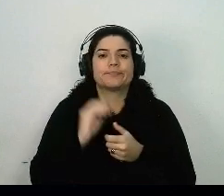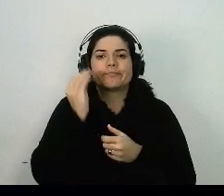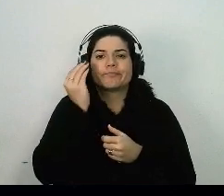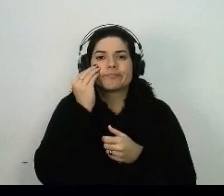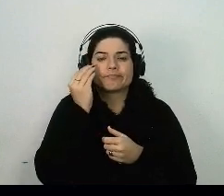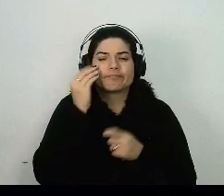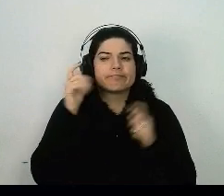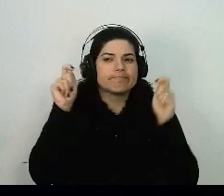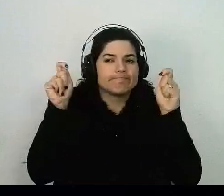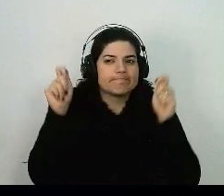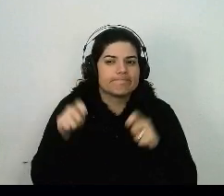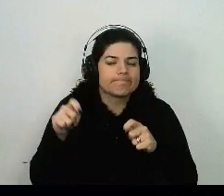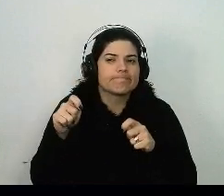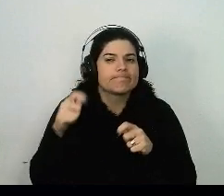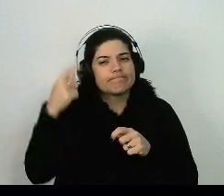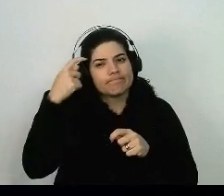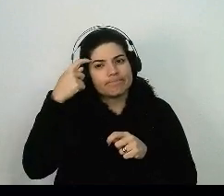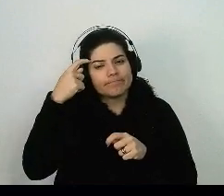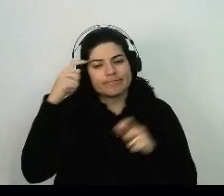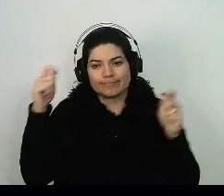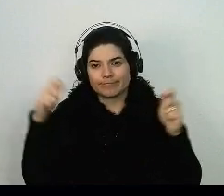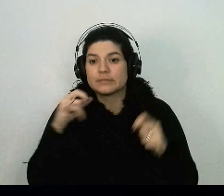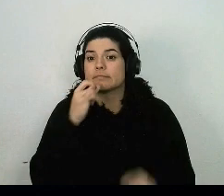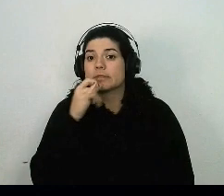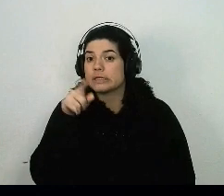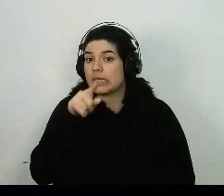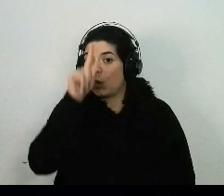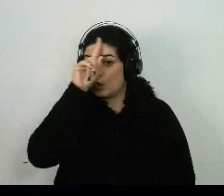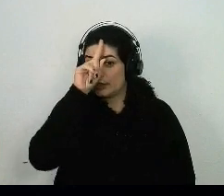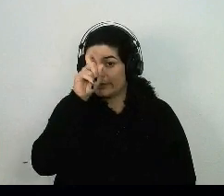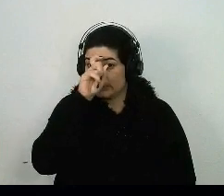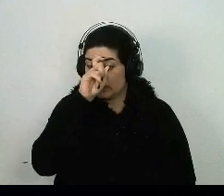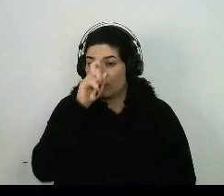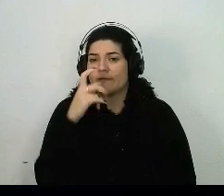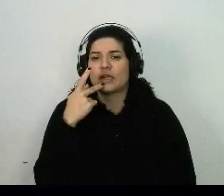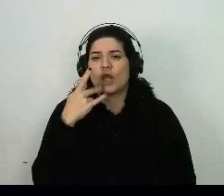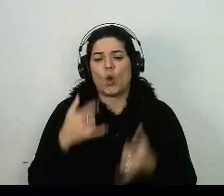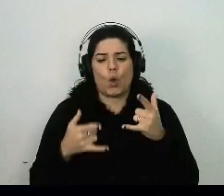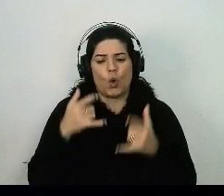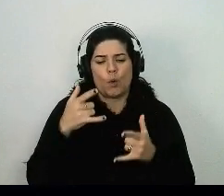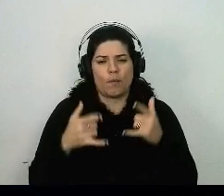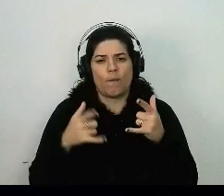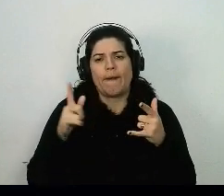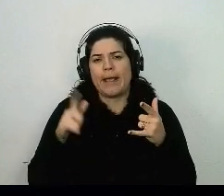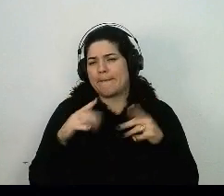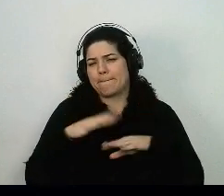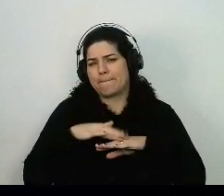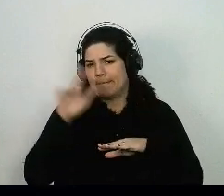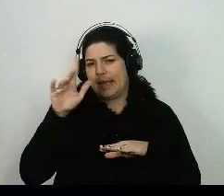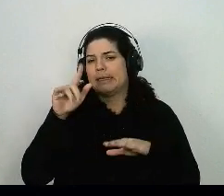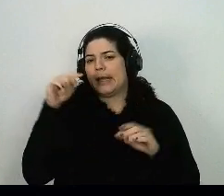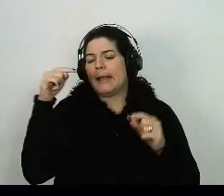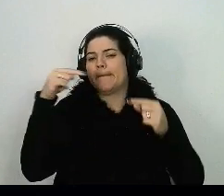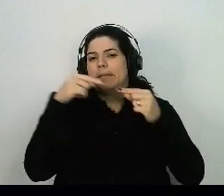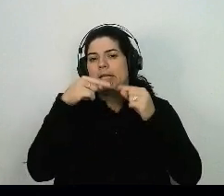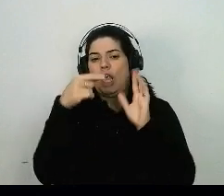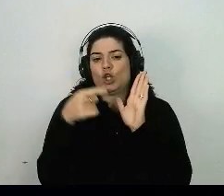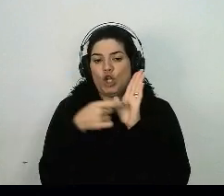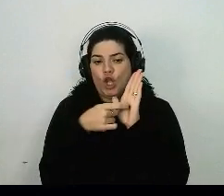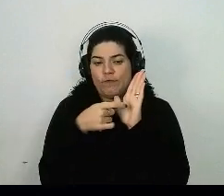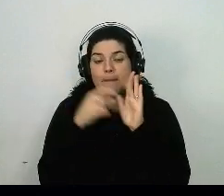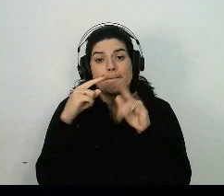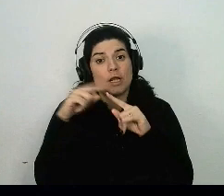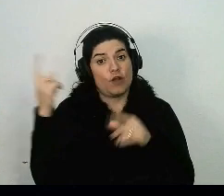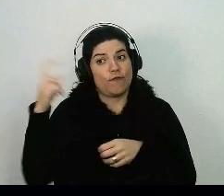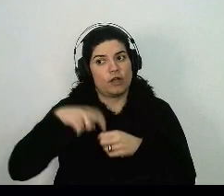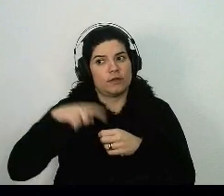né? Imagina, no cenário do hospital, tá? Eu sei que a ideia aqui não é falar de robô, a gente está falando muito mais dentro do software e tudo mais, mas vamos voltar para aquela lá. Se em